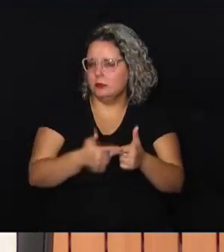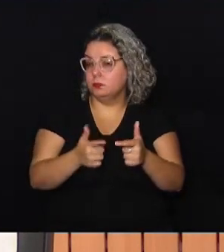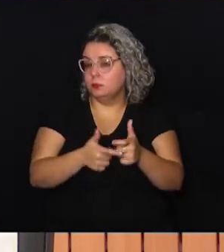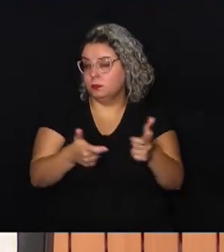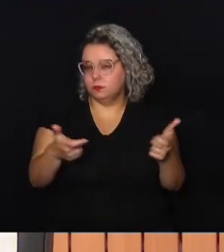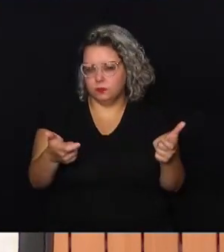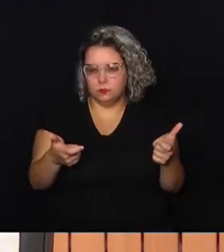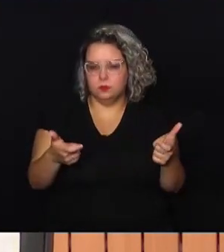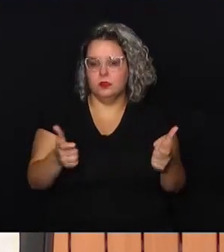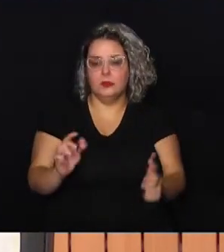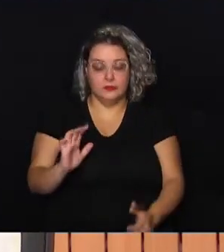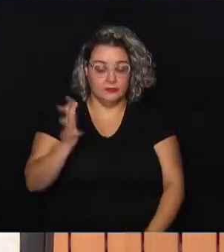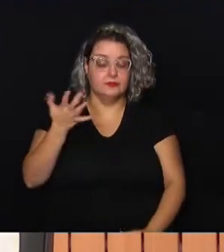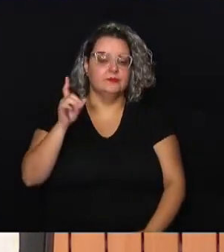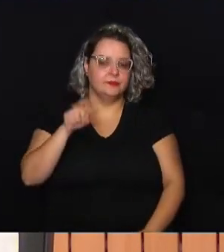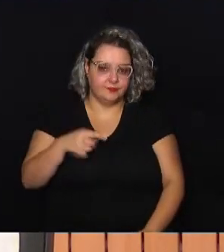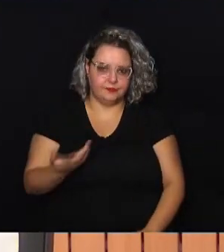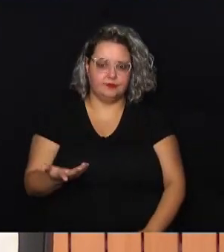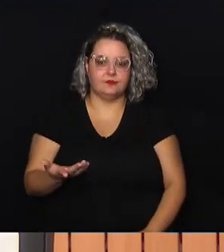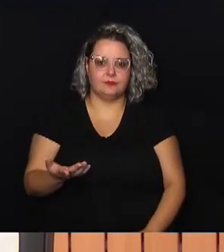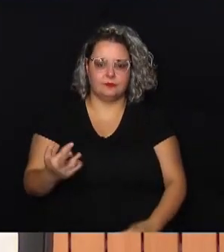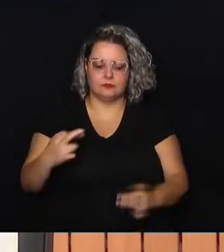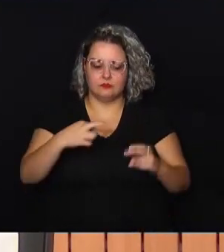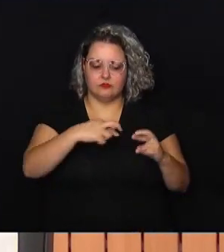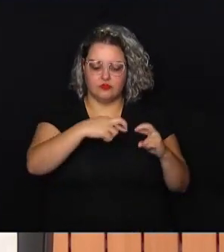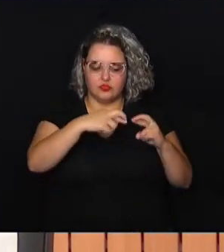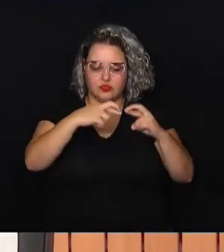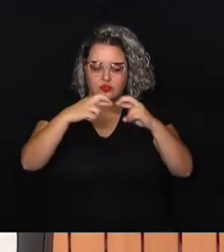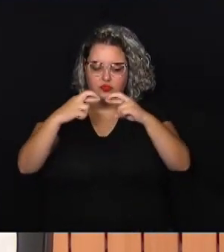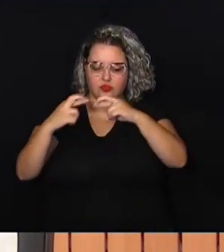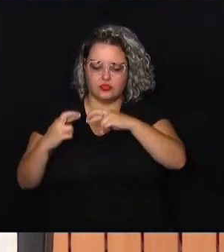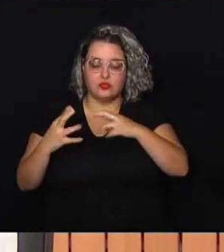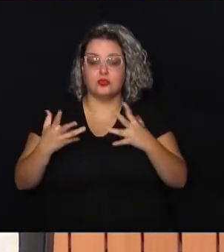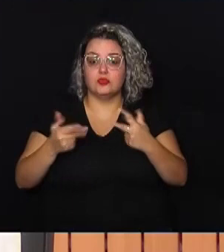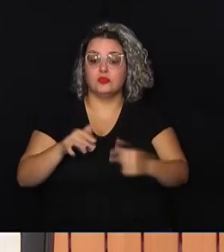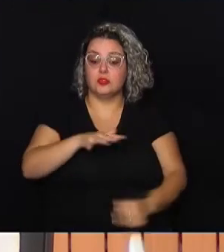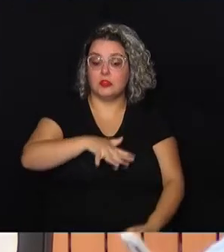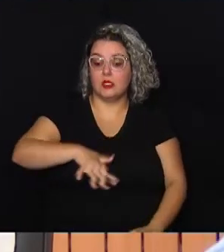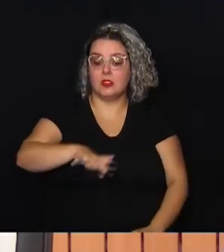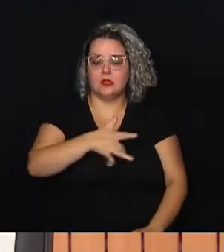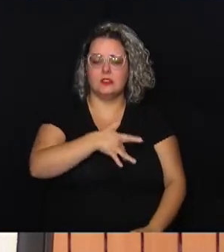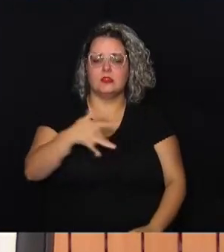vai acontecer, monitoramento de toda a área da saúde,